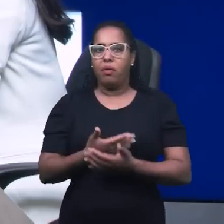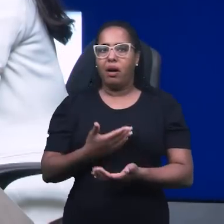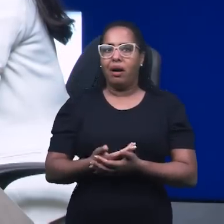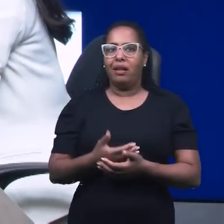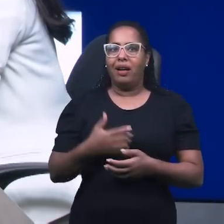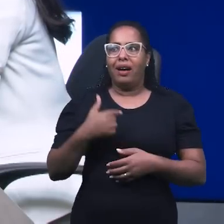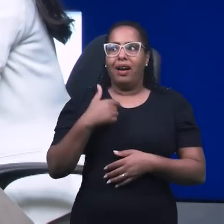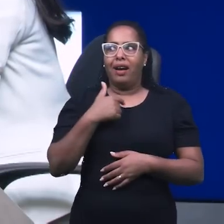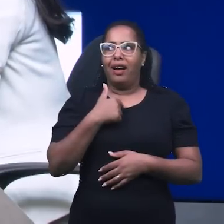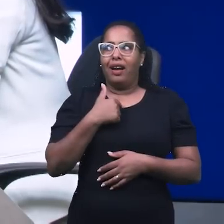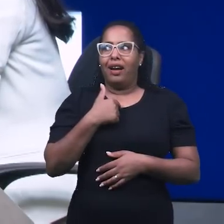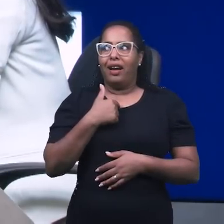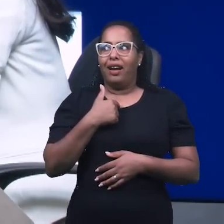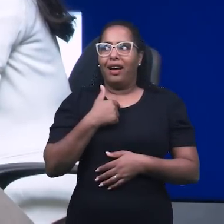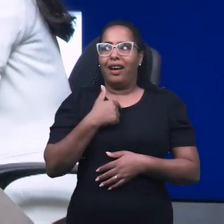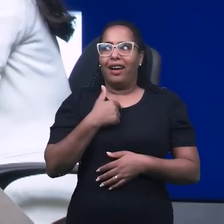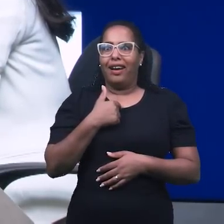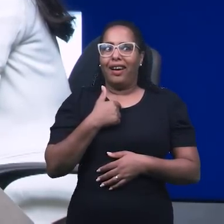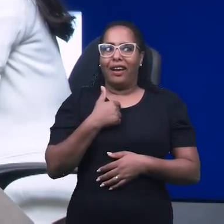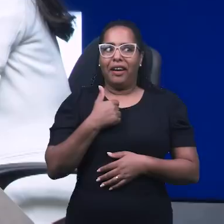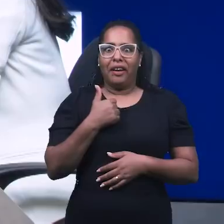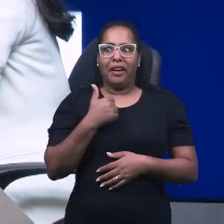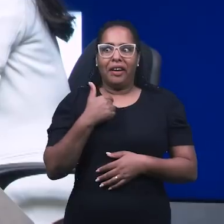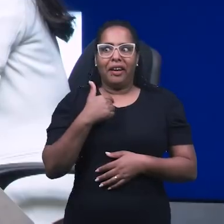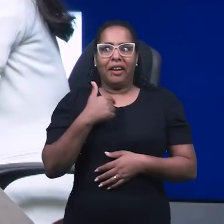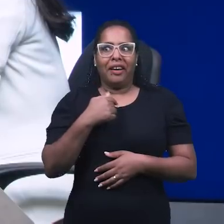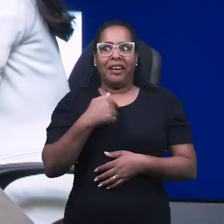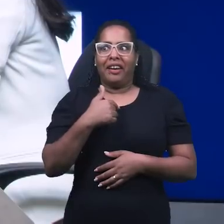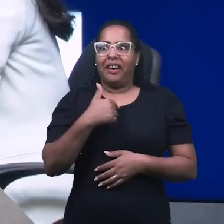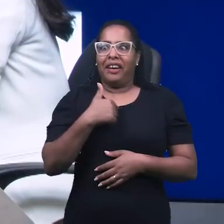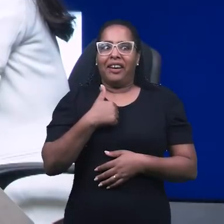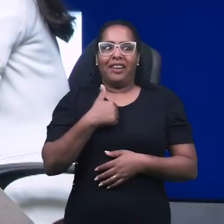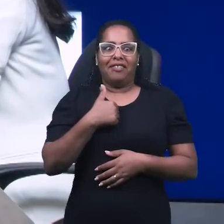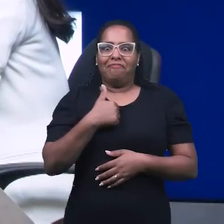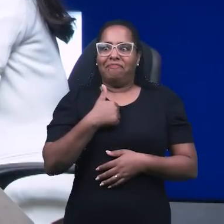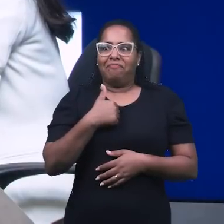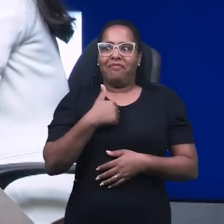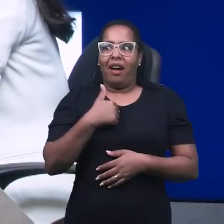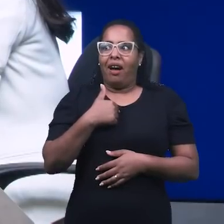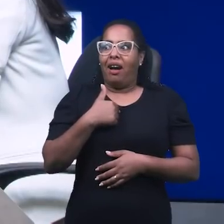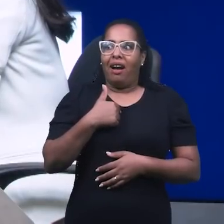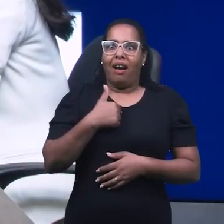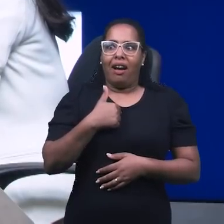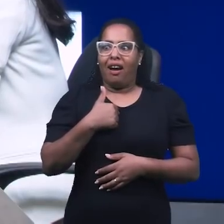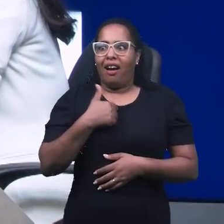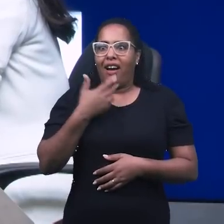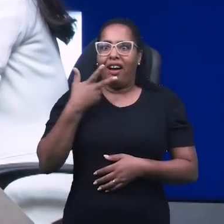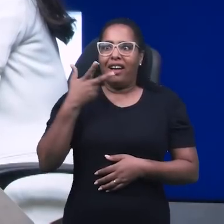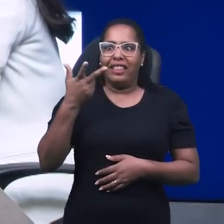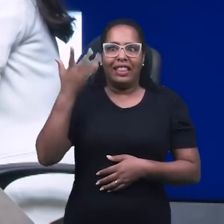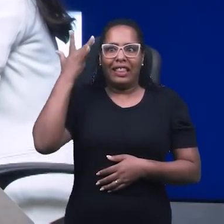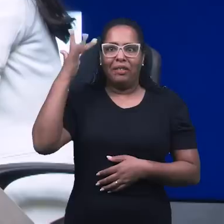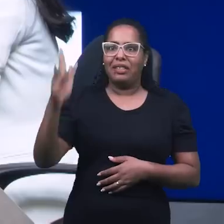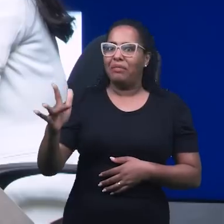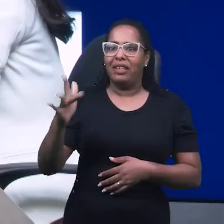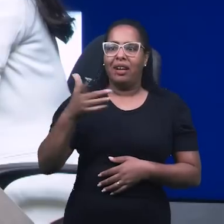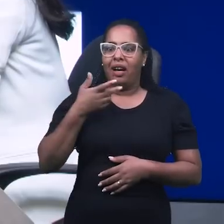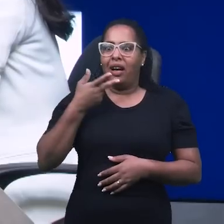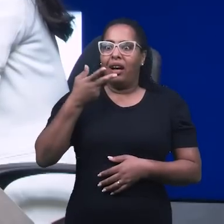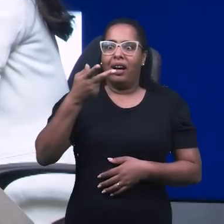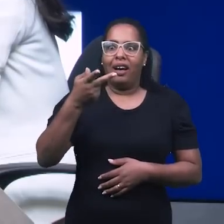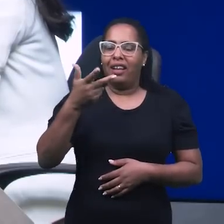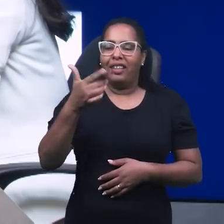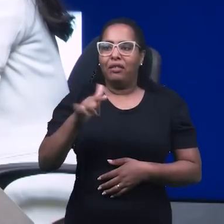aula. E aí, eu fiquei assim, né? Não sabia nem o que falar. E também não tinha nem o que